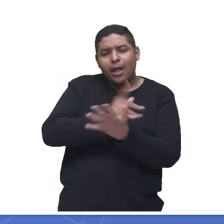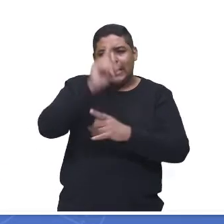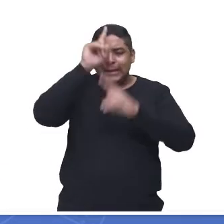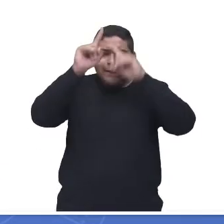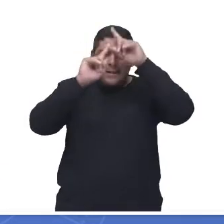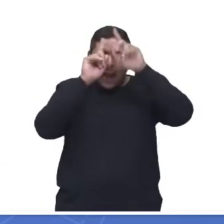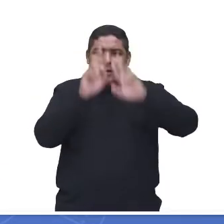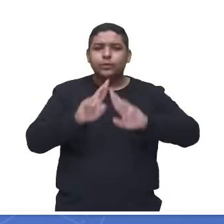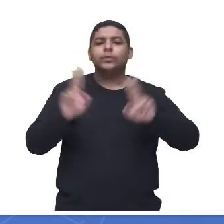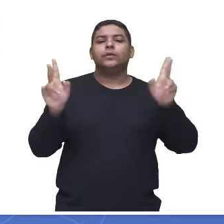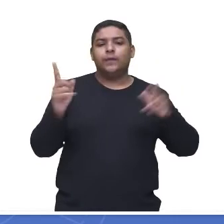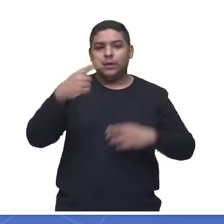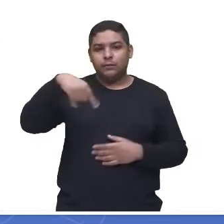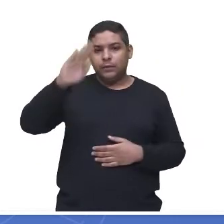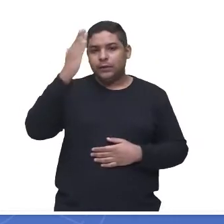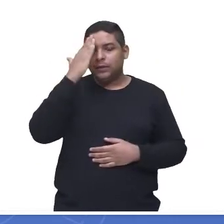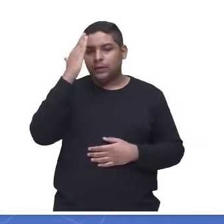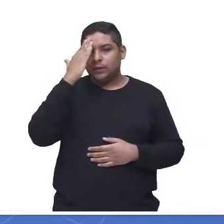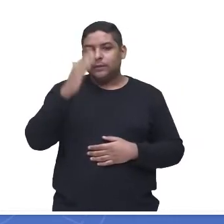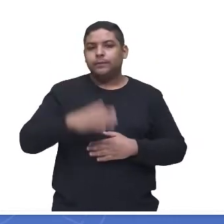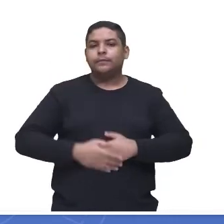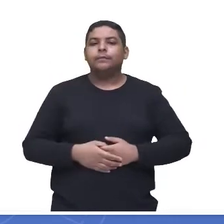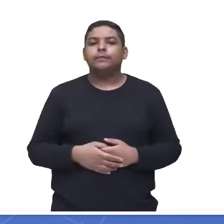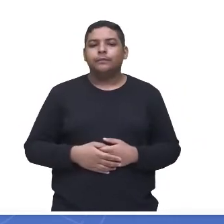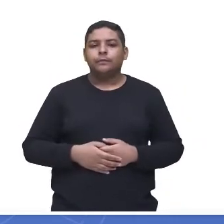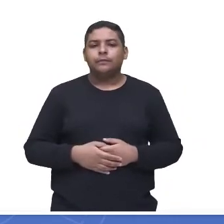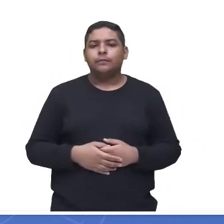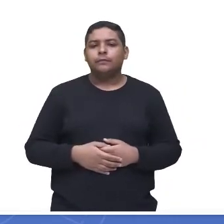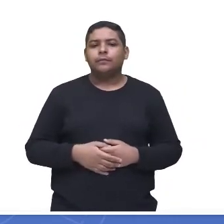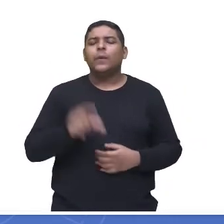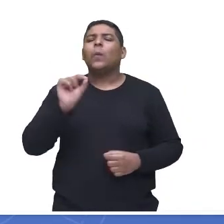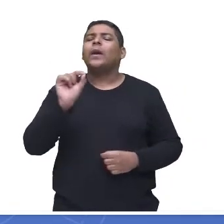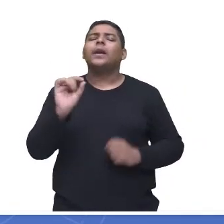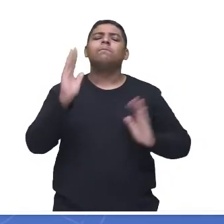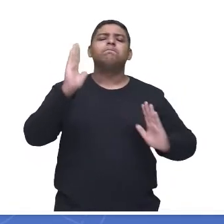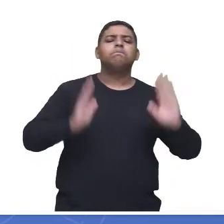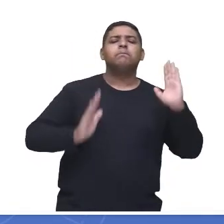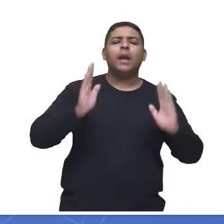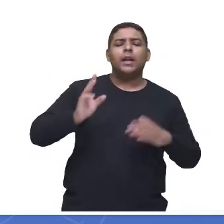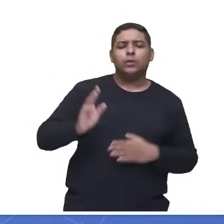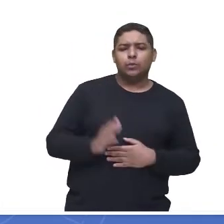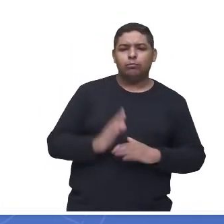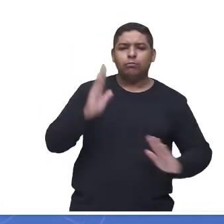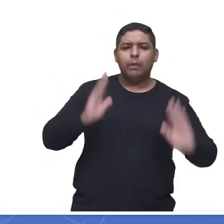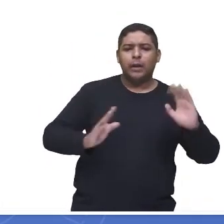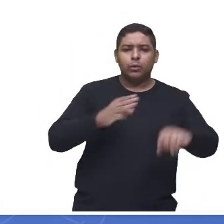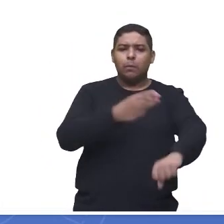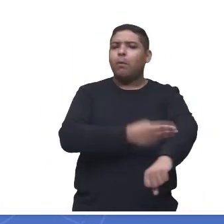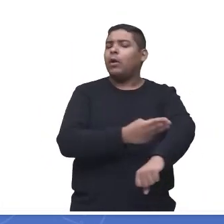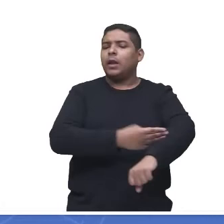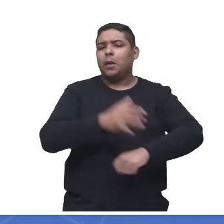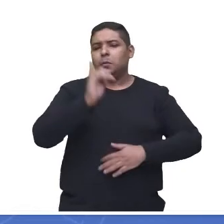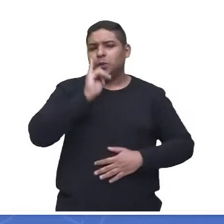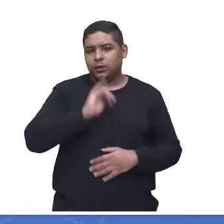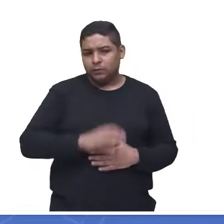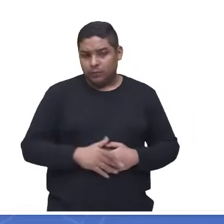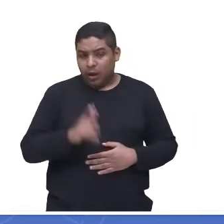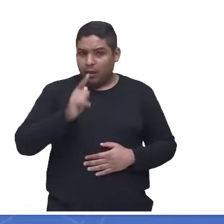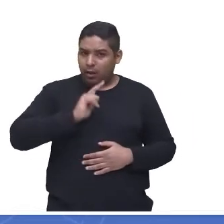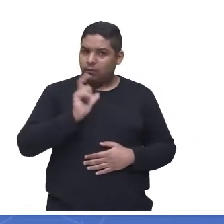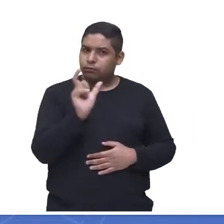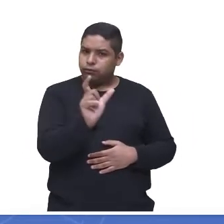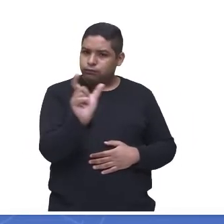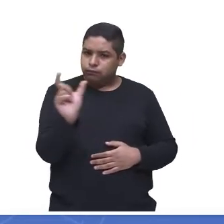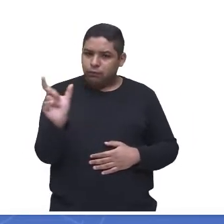ideias para a gente entender. O que foi o período moderno, então? Tem palavrinhas ali, chaves para a gente entender.